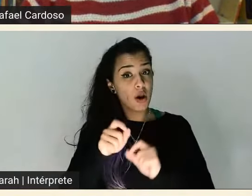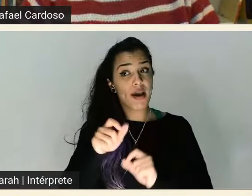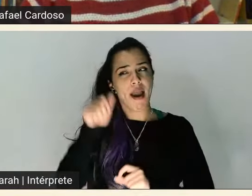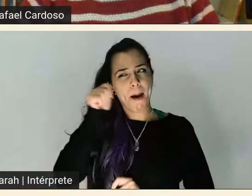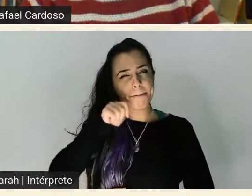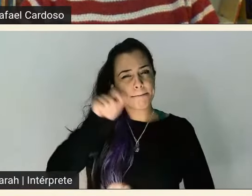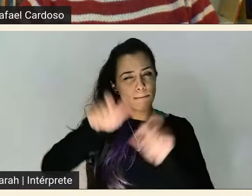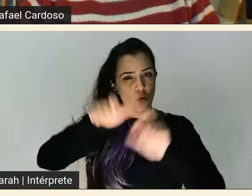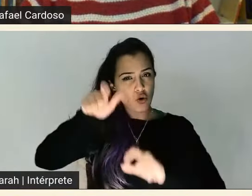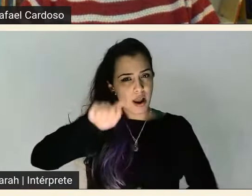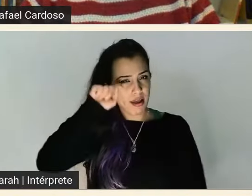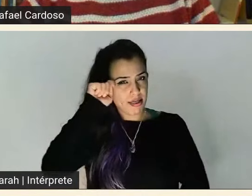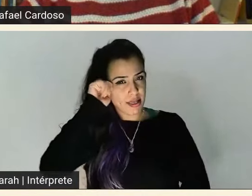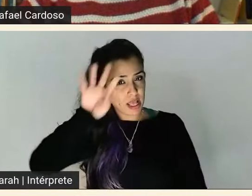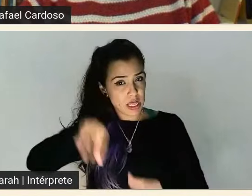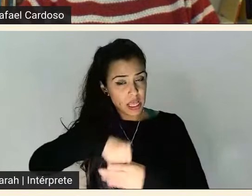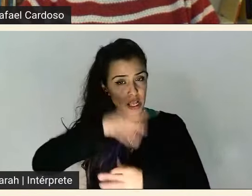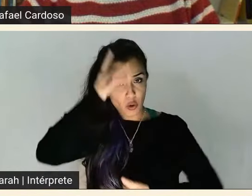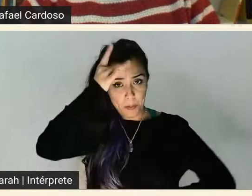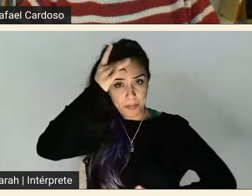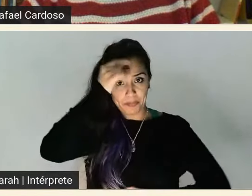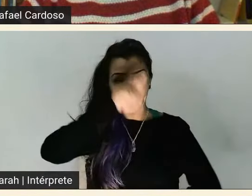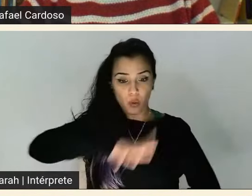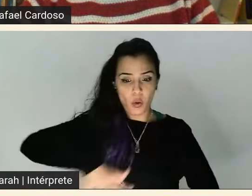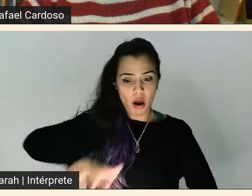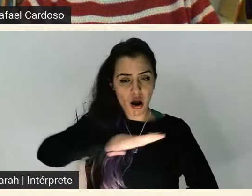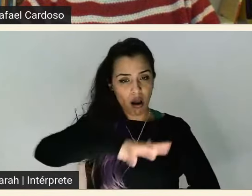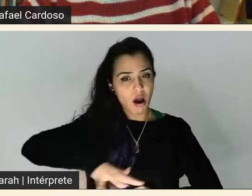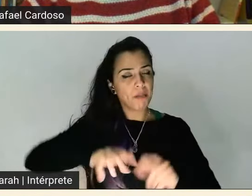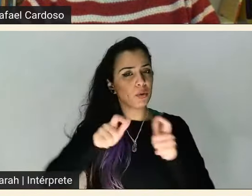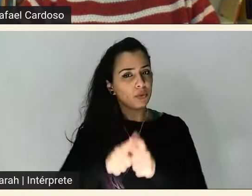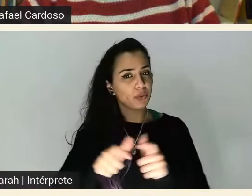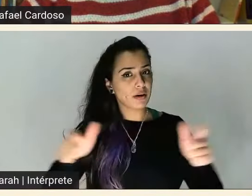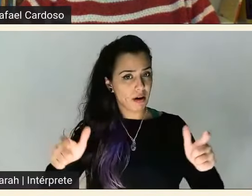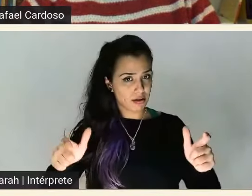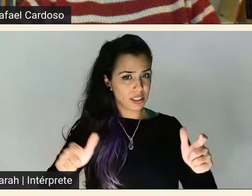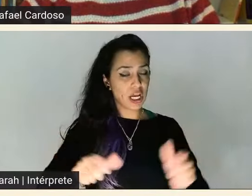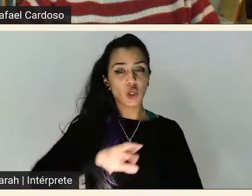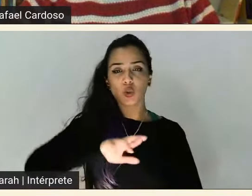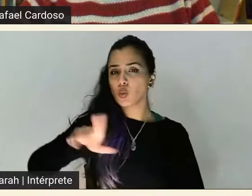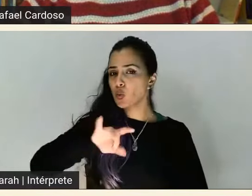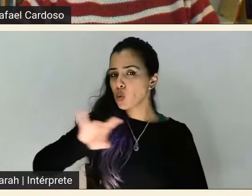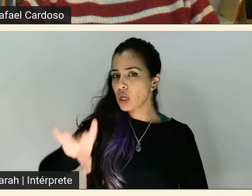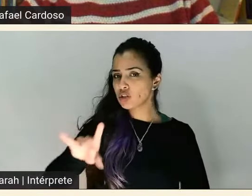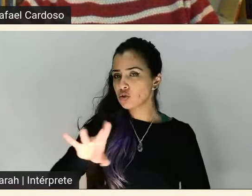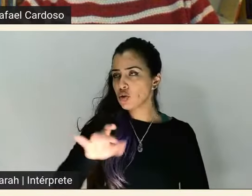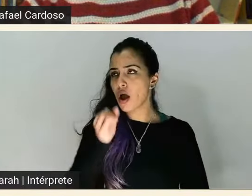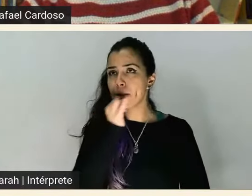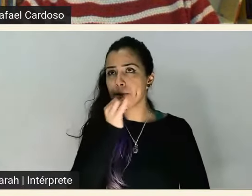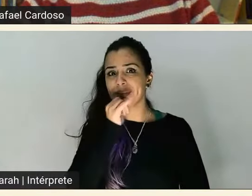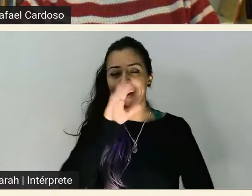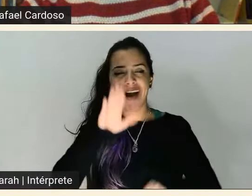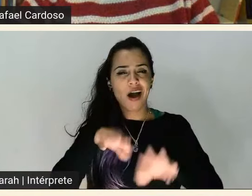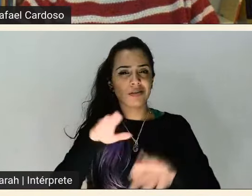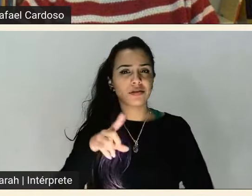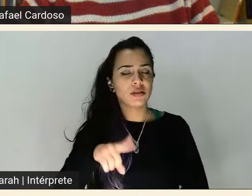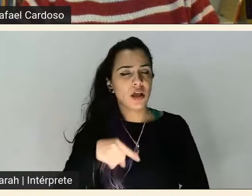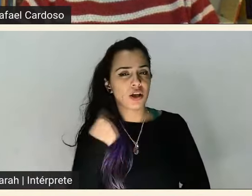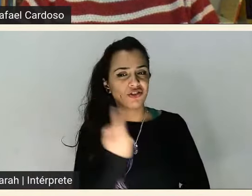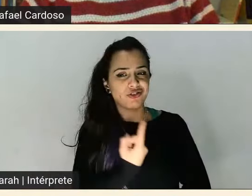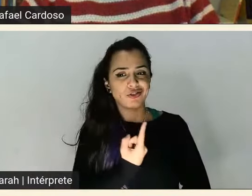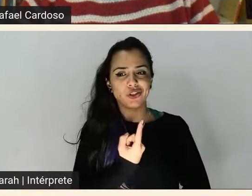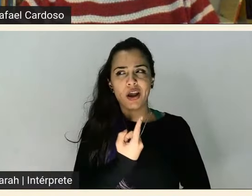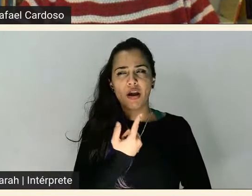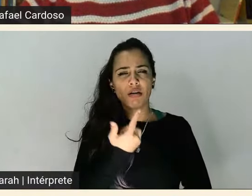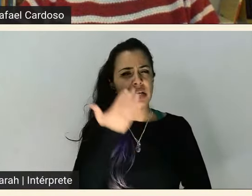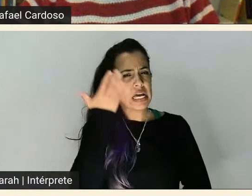da performance, num campo ampliado, que não é só aquela cena, que a gente, às vezes, muitas vezes, entende